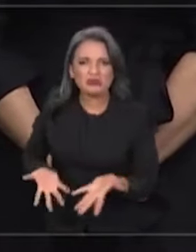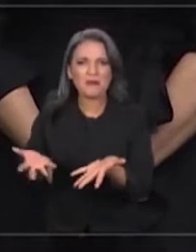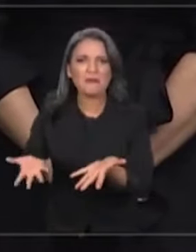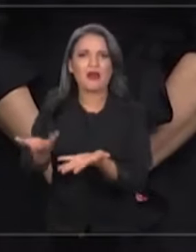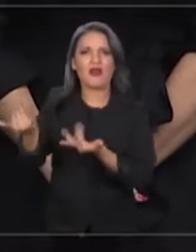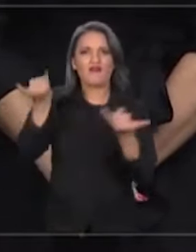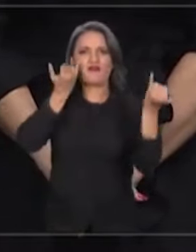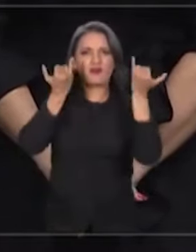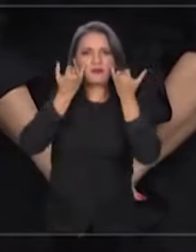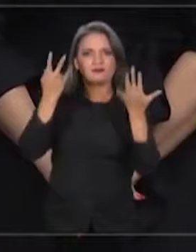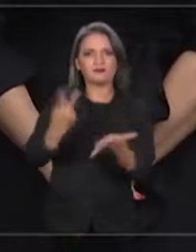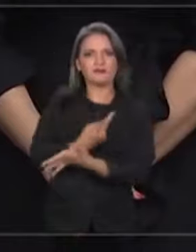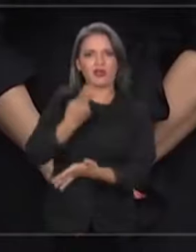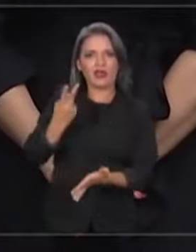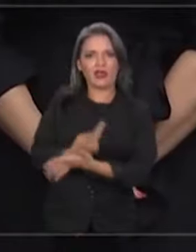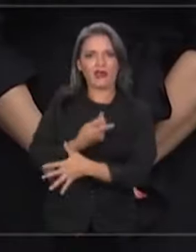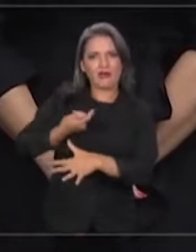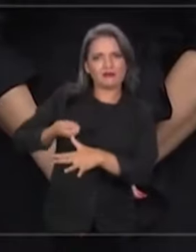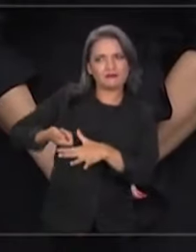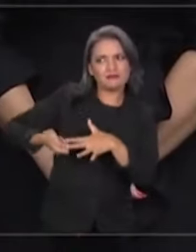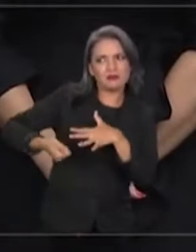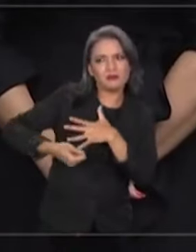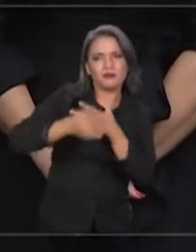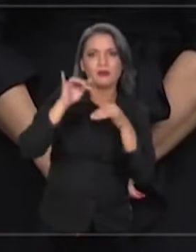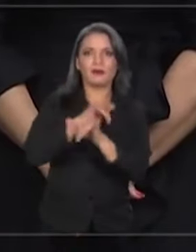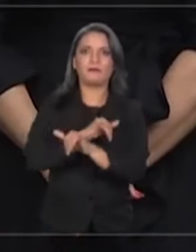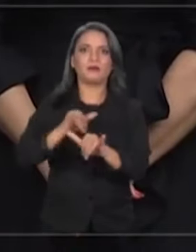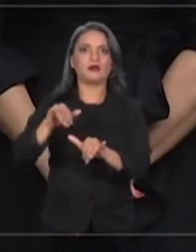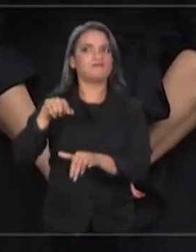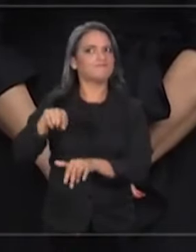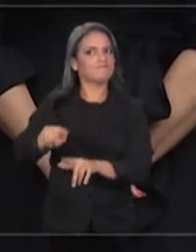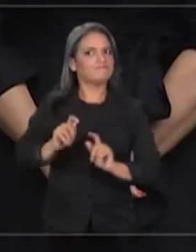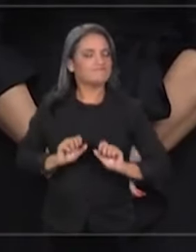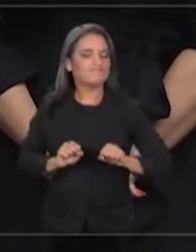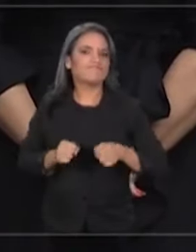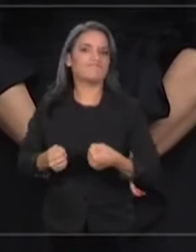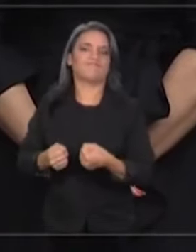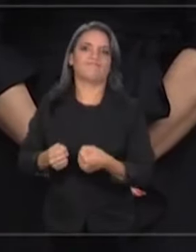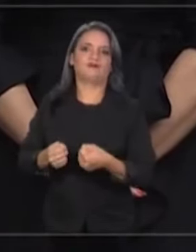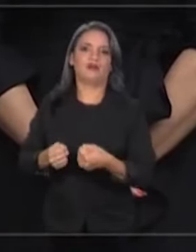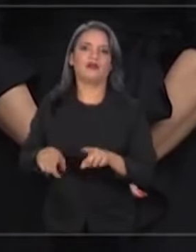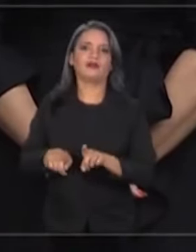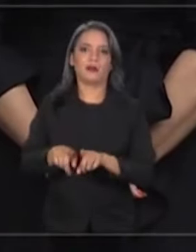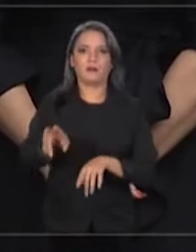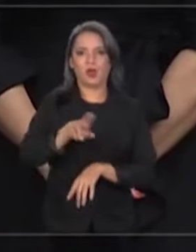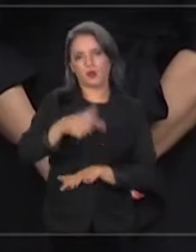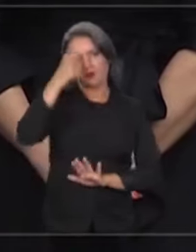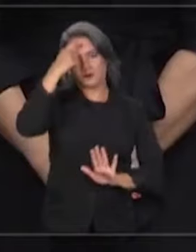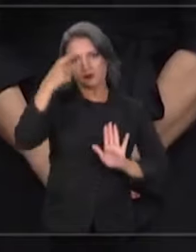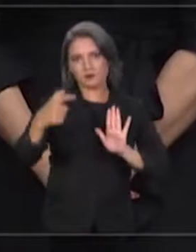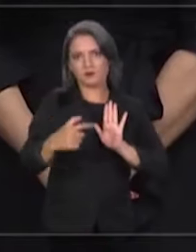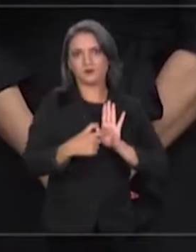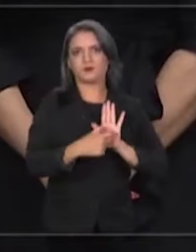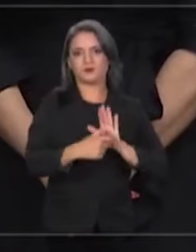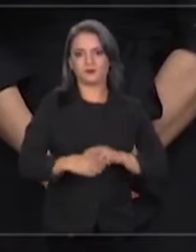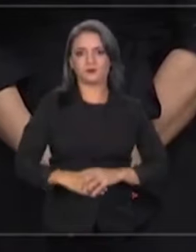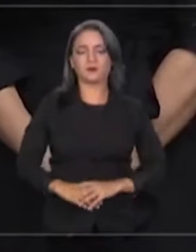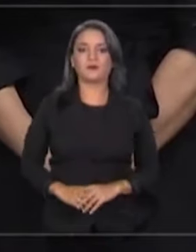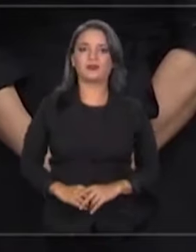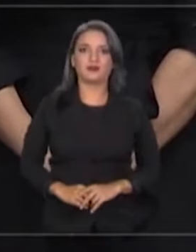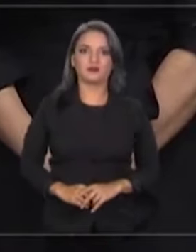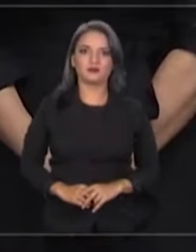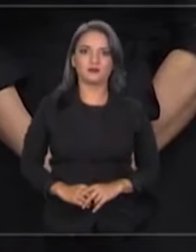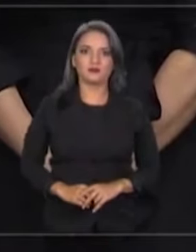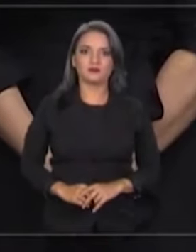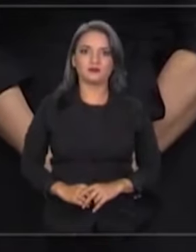desinformação, a divulgação de fake news, sobretudo mediante a utilização de robôs e da inteligência artificial.